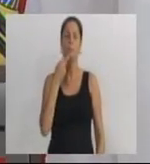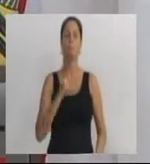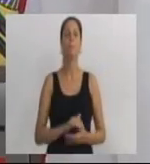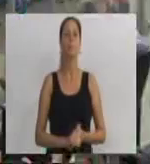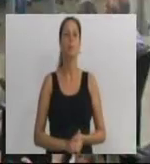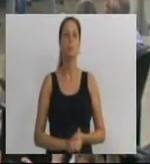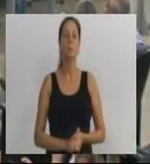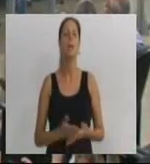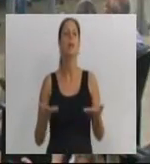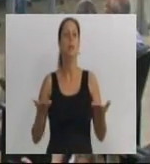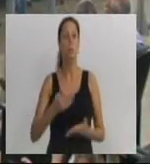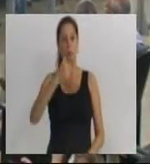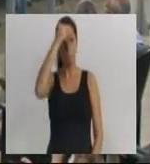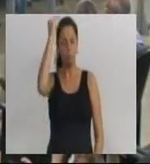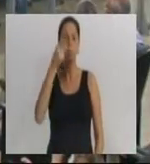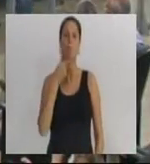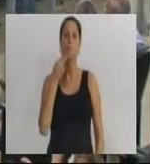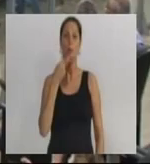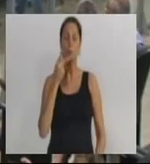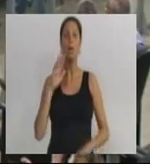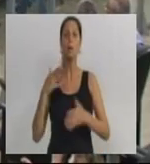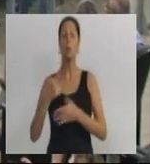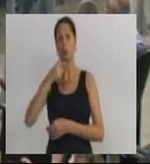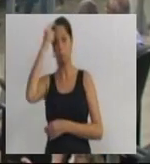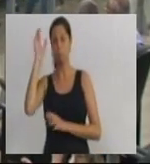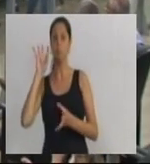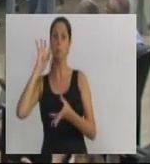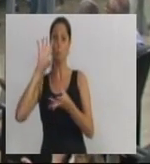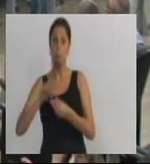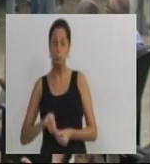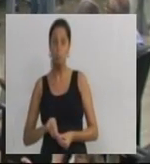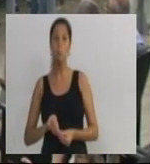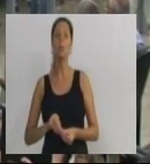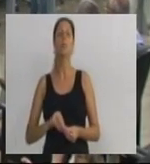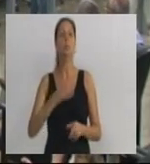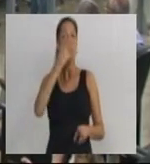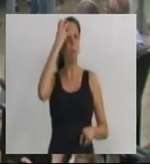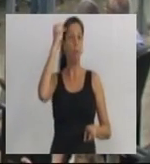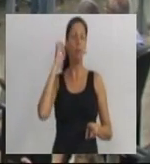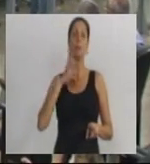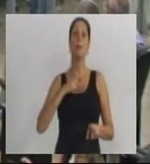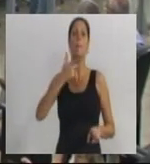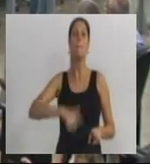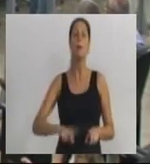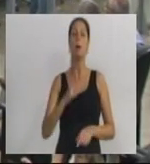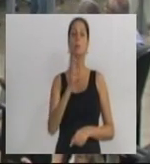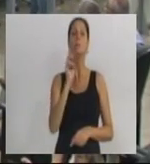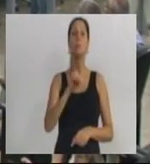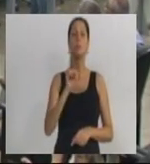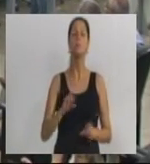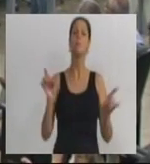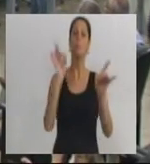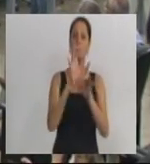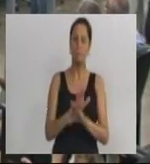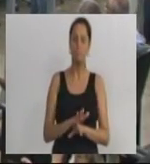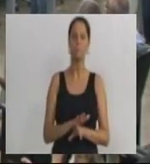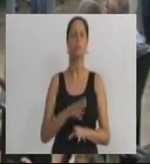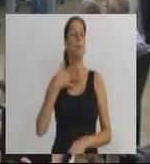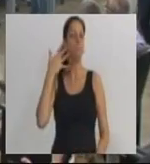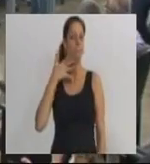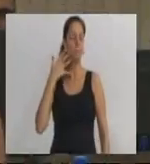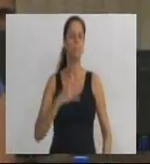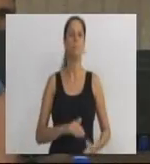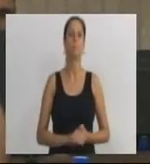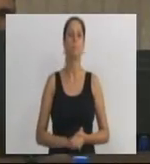vereador Adriano Pereira e após a conclusão do vereador Adriano Pereira, Vossa Excelência, vereador Ivanatos, tem 2 minutos para a conclusão do seu pronunciamento. Vereador Ivanatos,